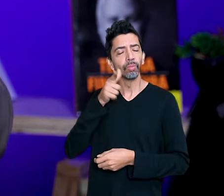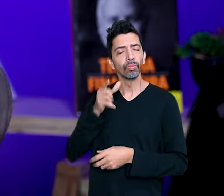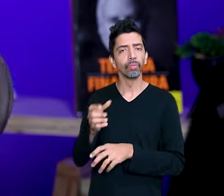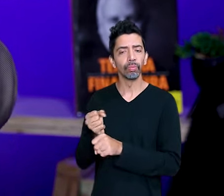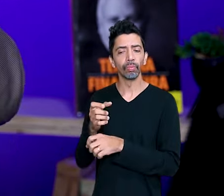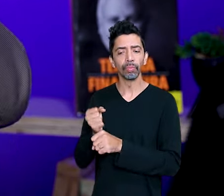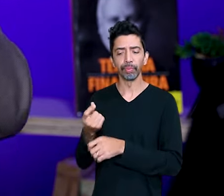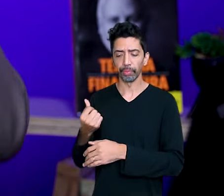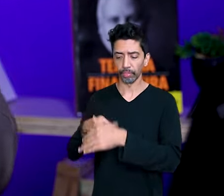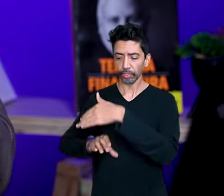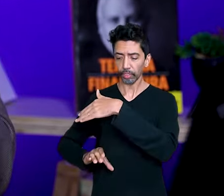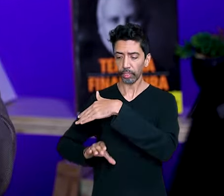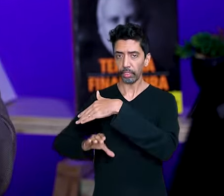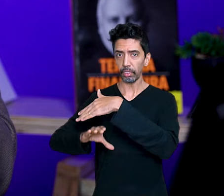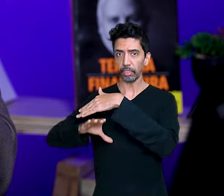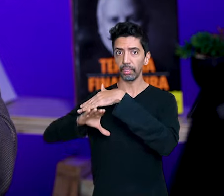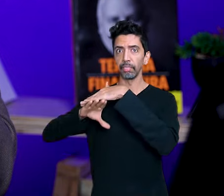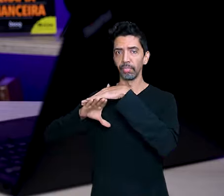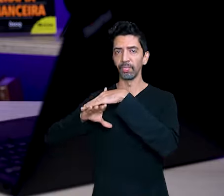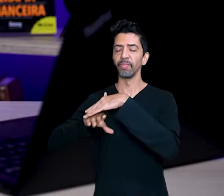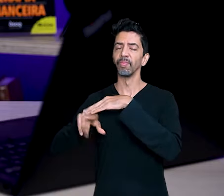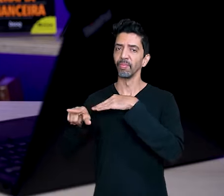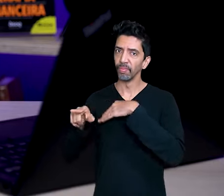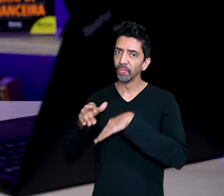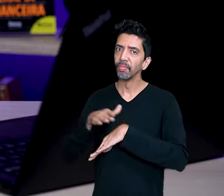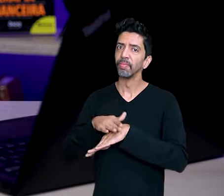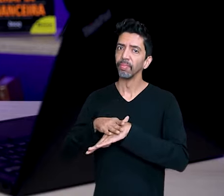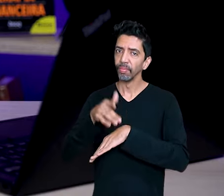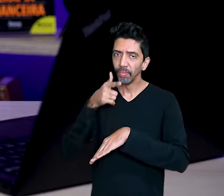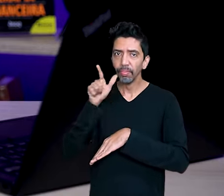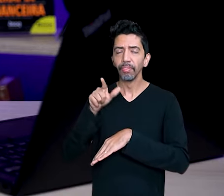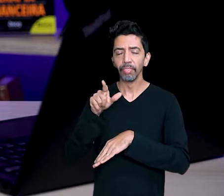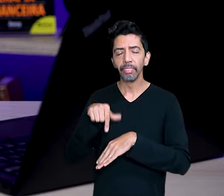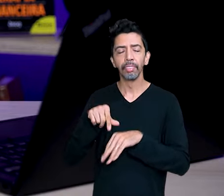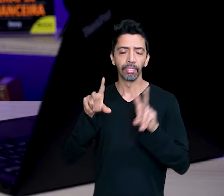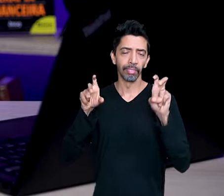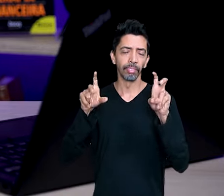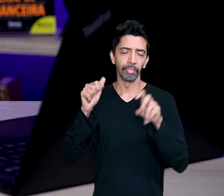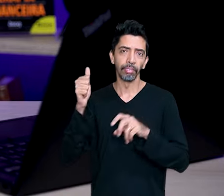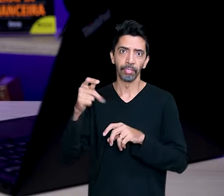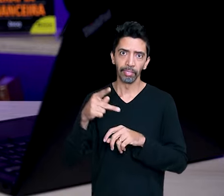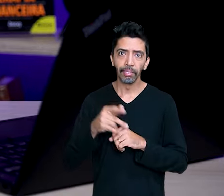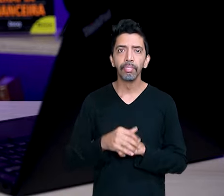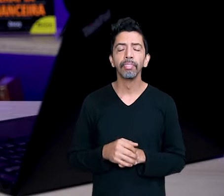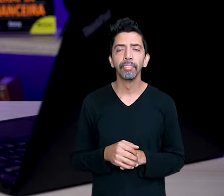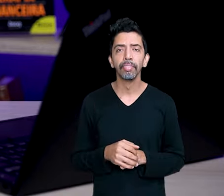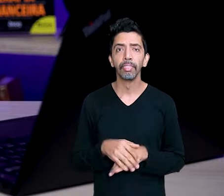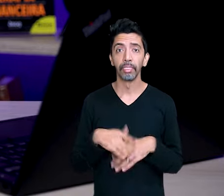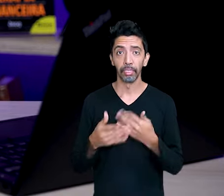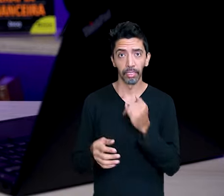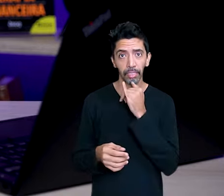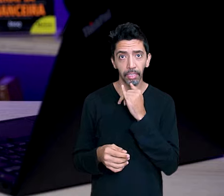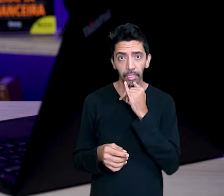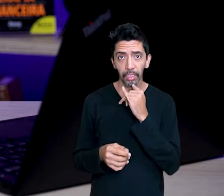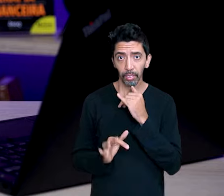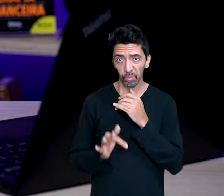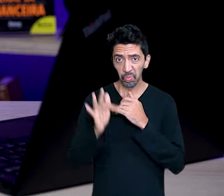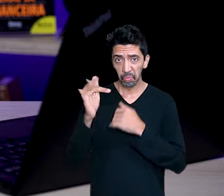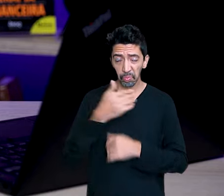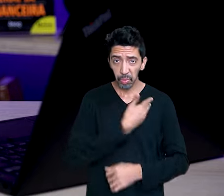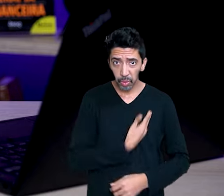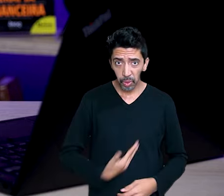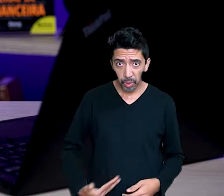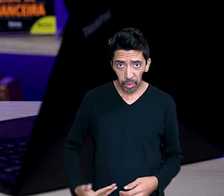que eu construí. E posso aqui já afirmar para você, governo nenhum vai te dar